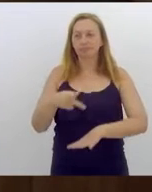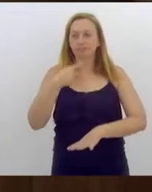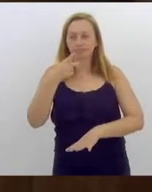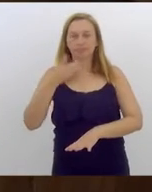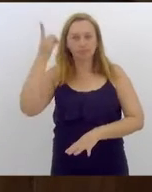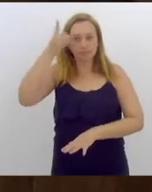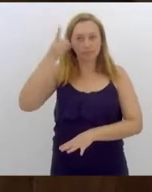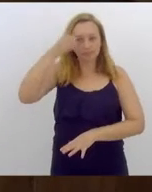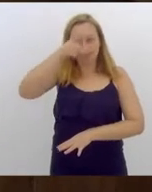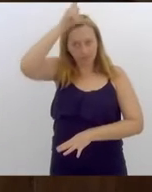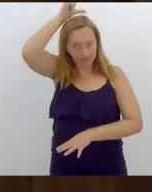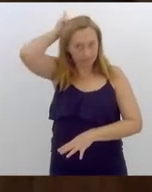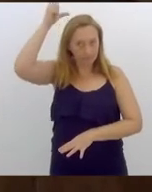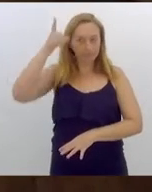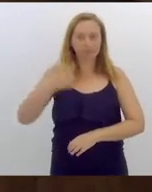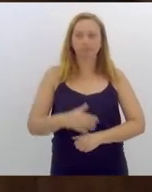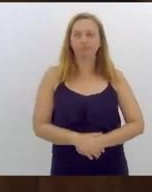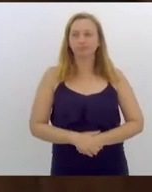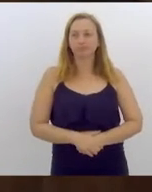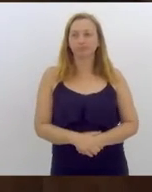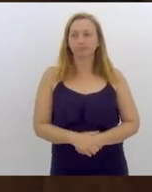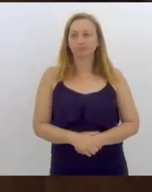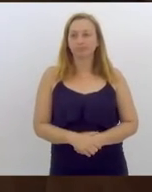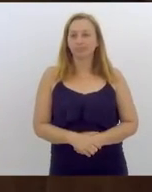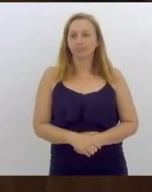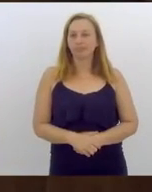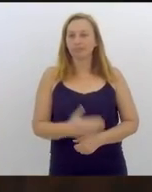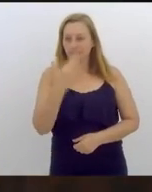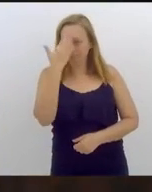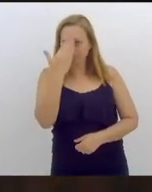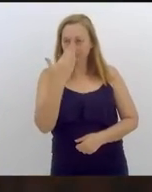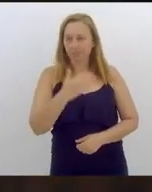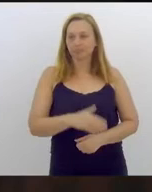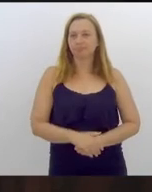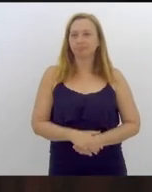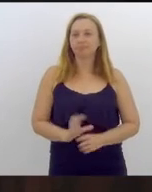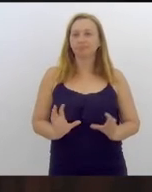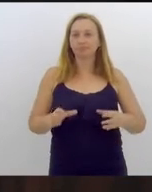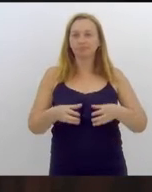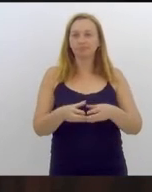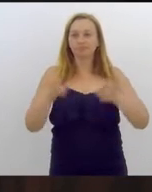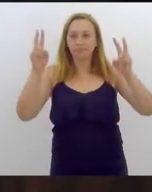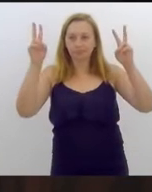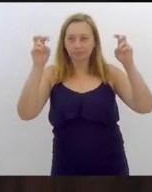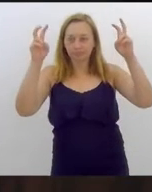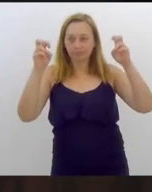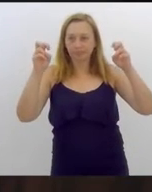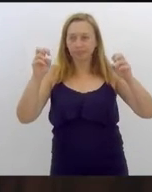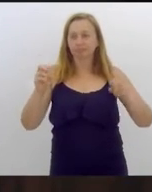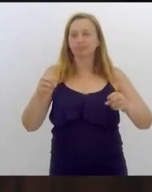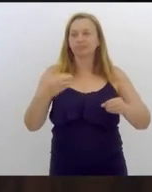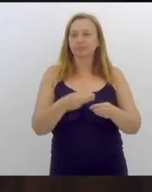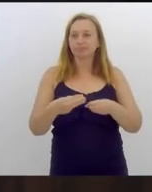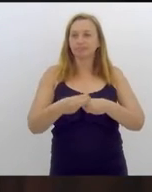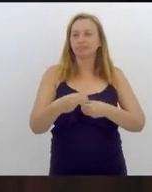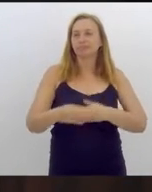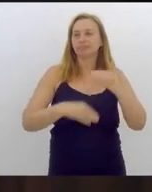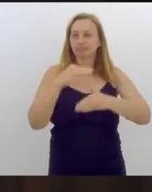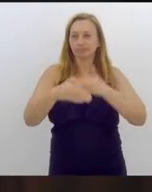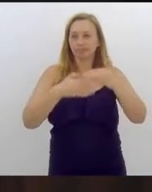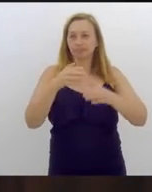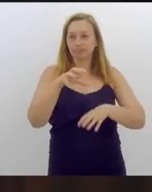Deputado Luiz Paulo Correia da Rocha Obrigada pela comissão de assuntos municipais de desenvolvimento